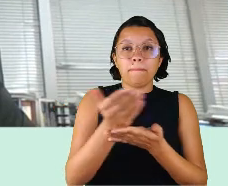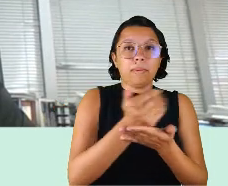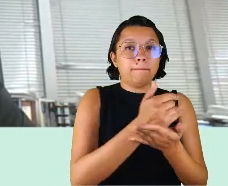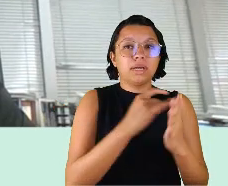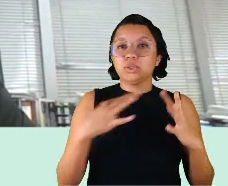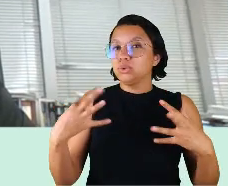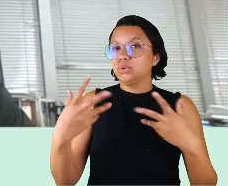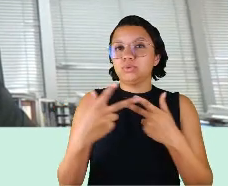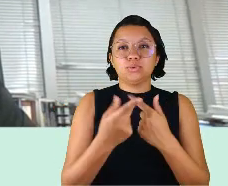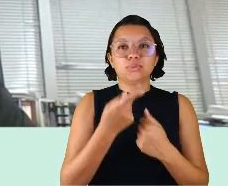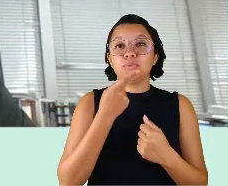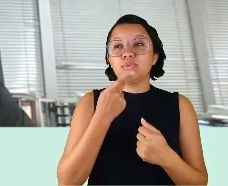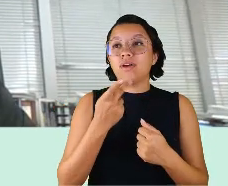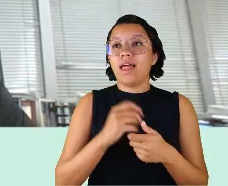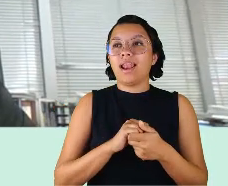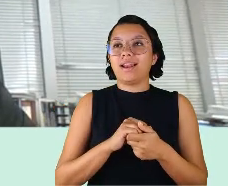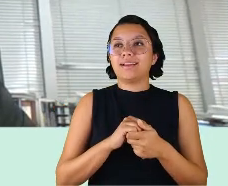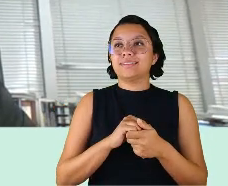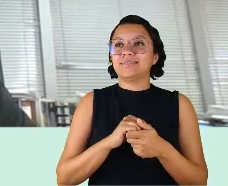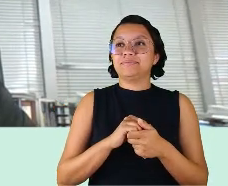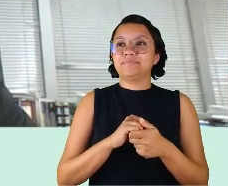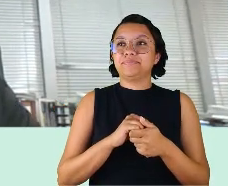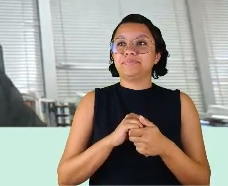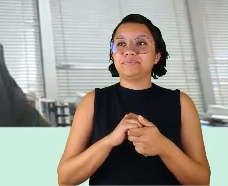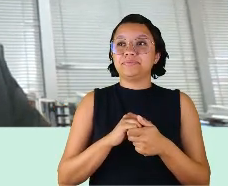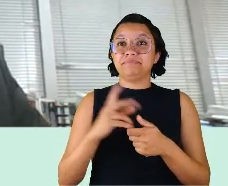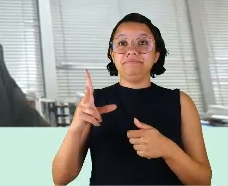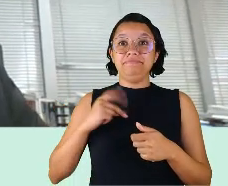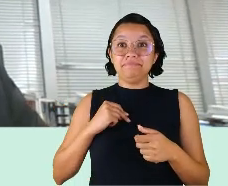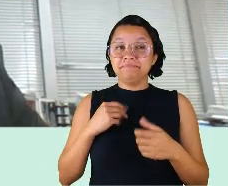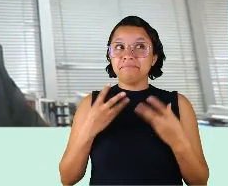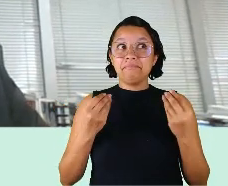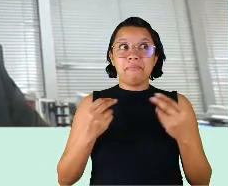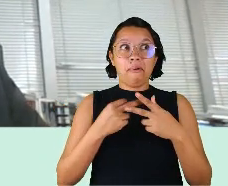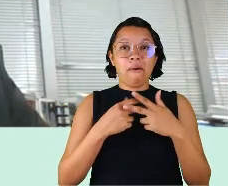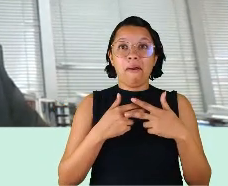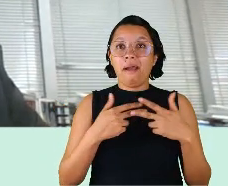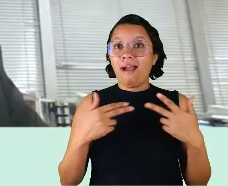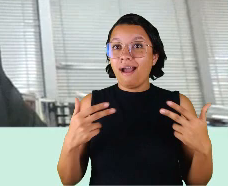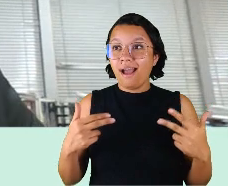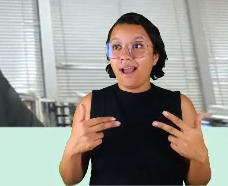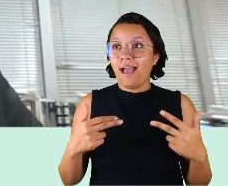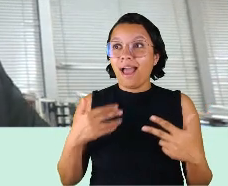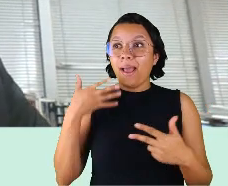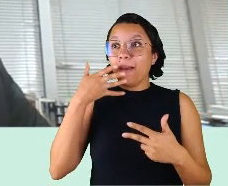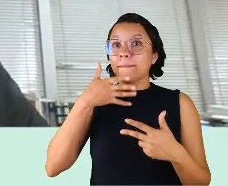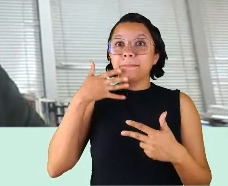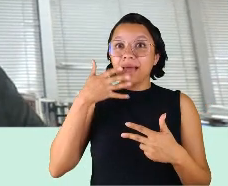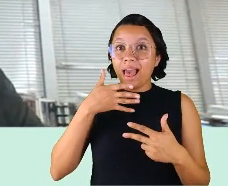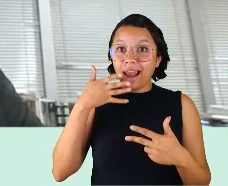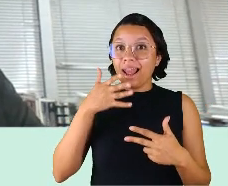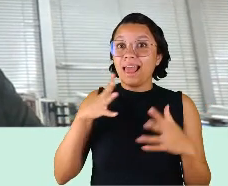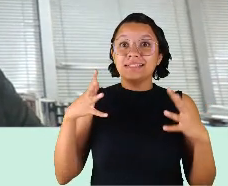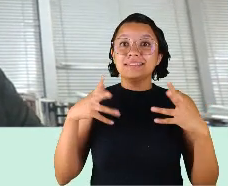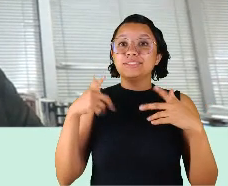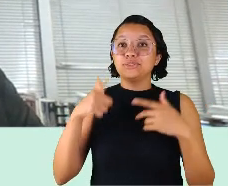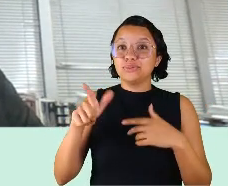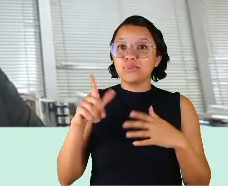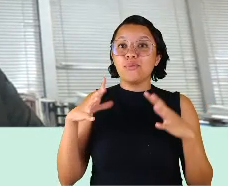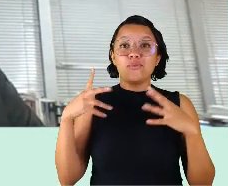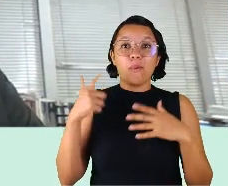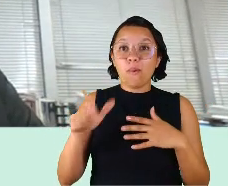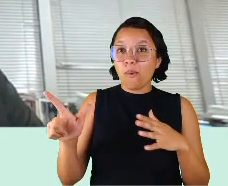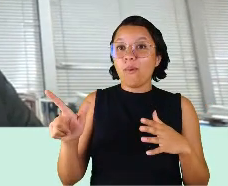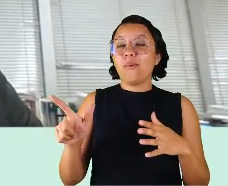disso tudo. Nossa! Fabiana colocou uma proposição da palestra para ela, quase um plano estratégico, Fabiana.